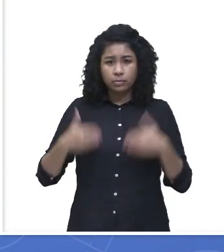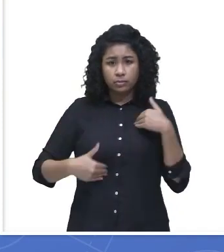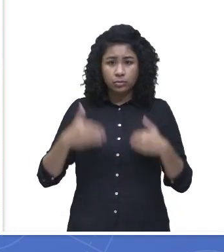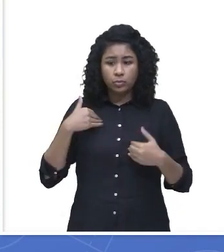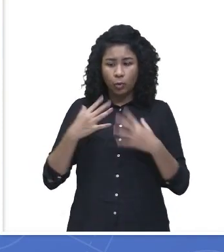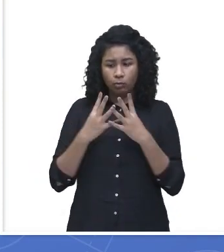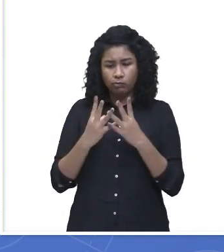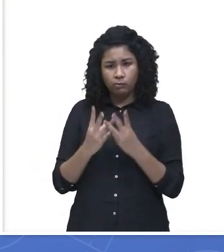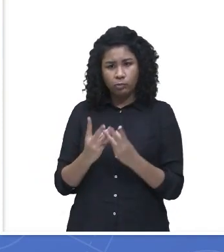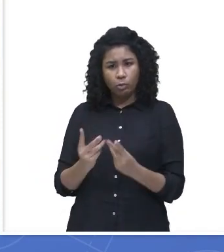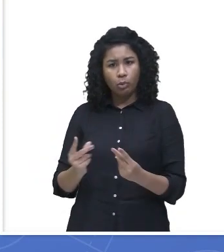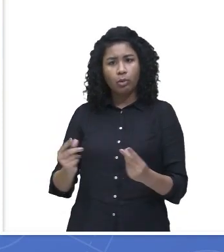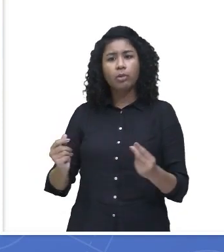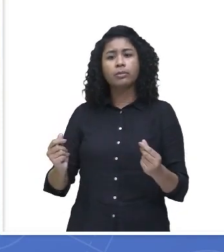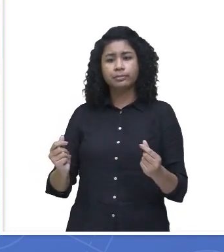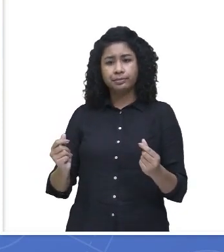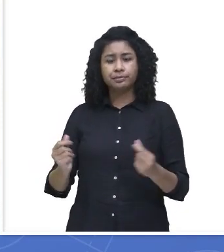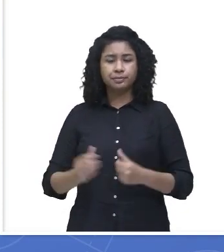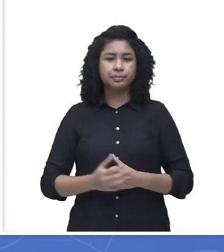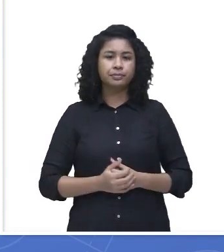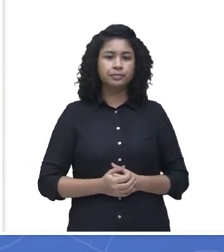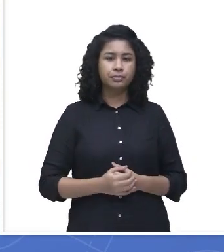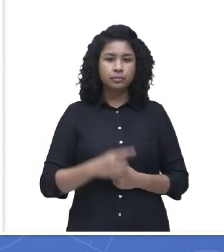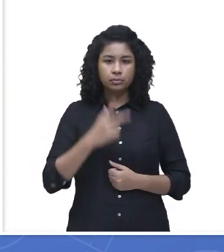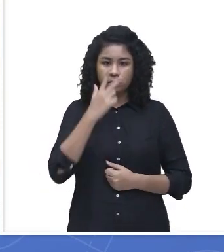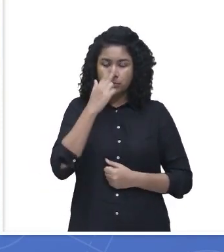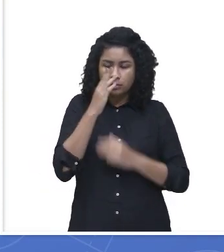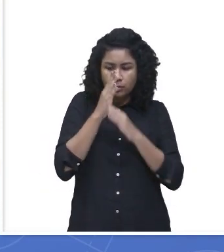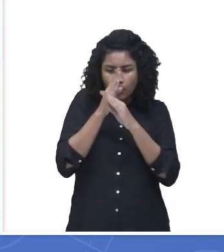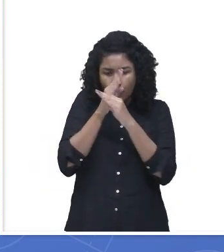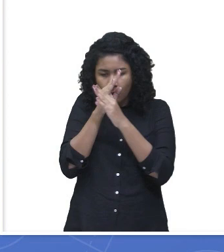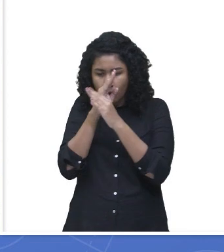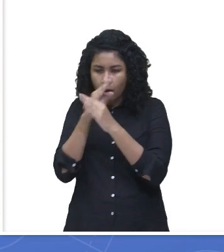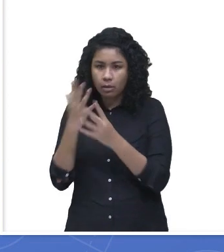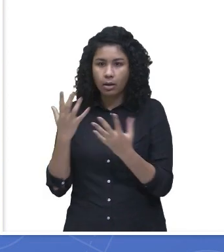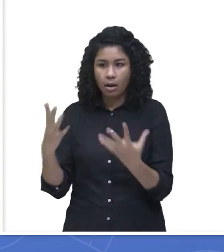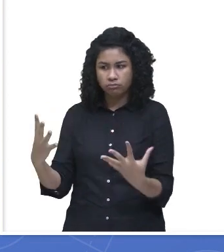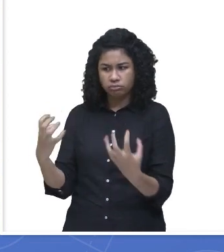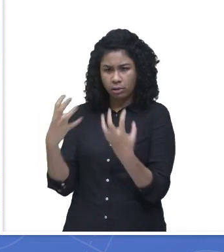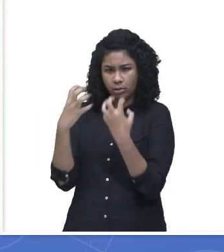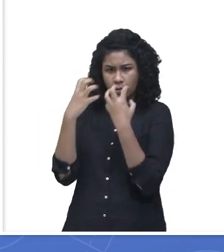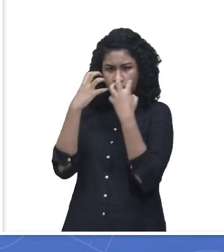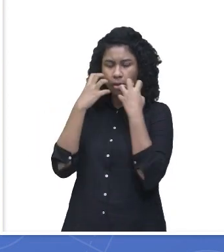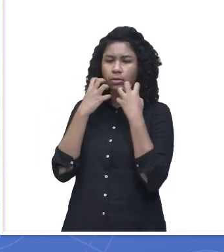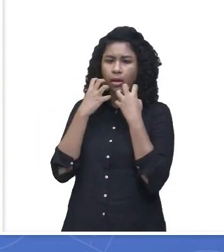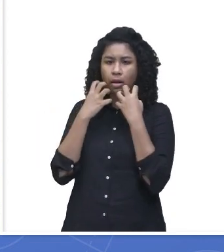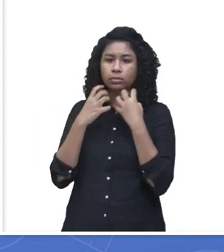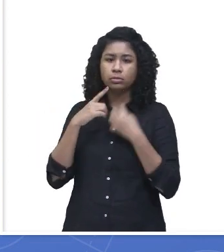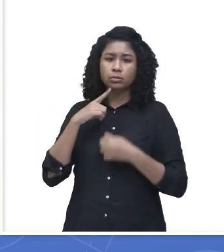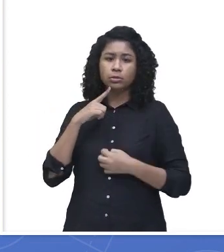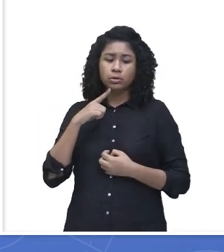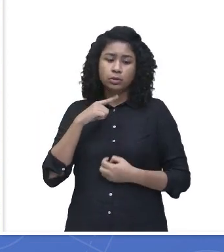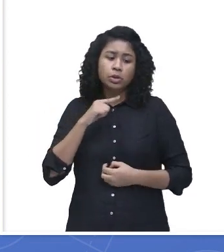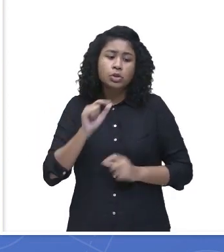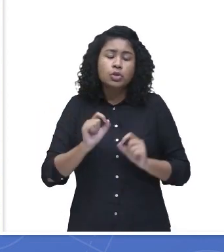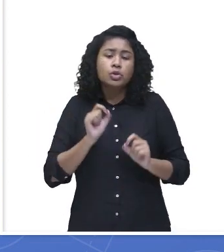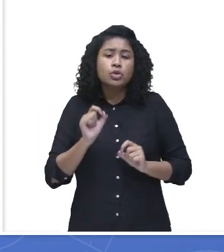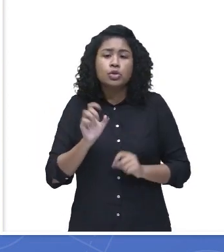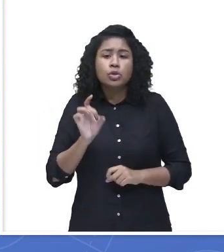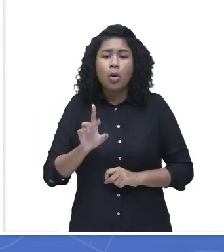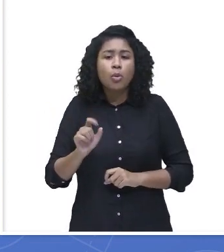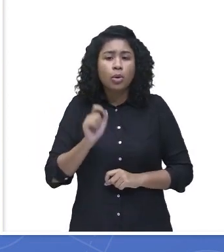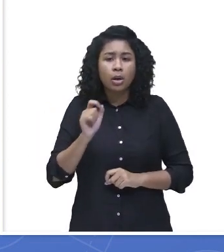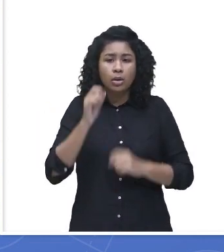vivo. Então, percebam, anda a espreitar meus olhos para roê-los e há de deixar-me apenas os cabelos. Olha só,